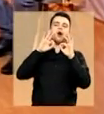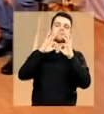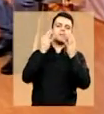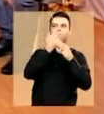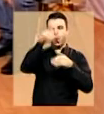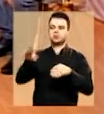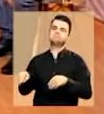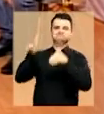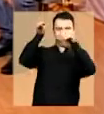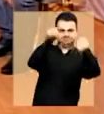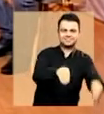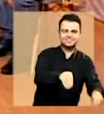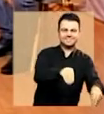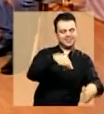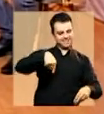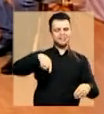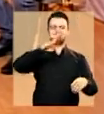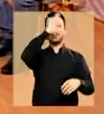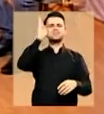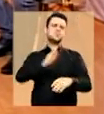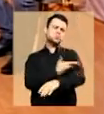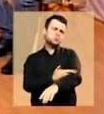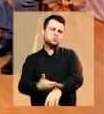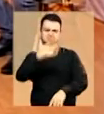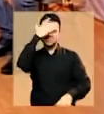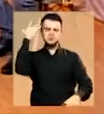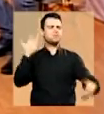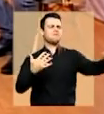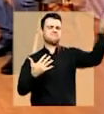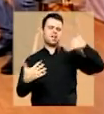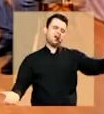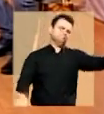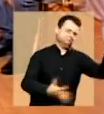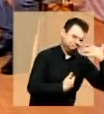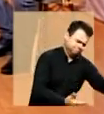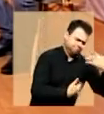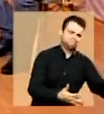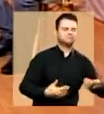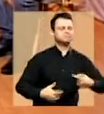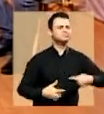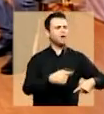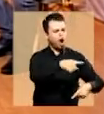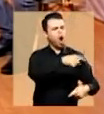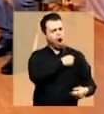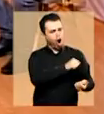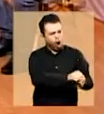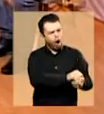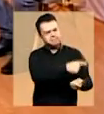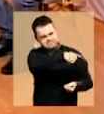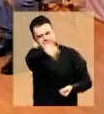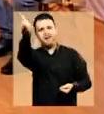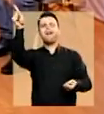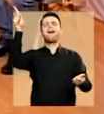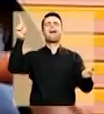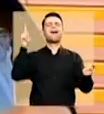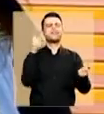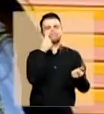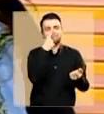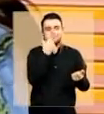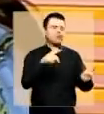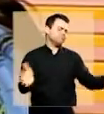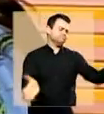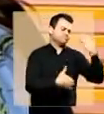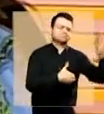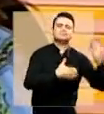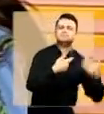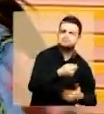família brasileira já acolhe, né? Já começa a mandar lavar a roupa do intercambiário também, né? Então